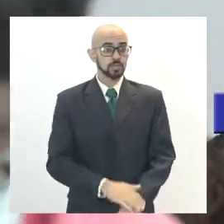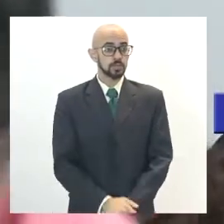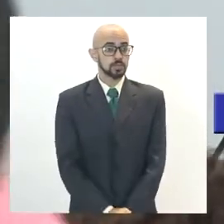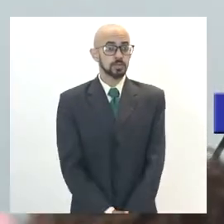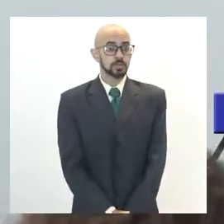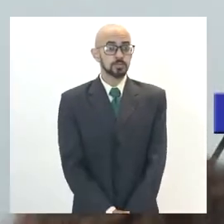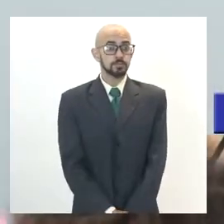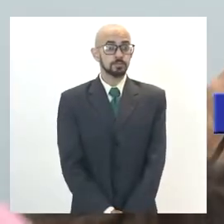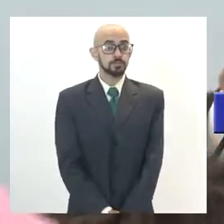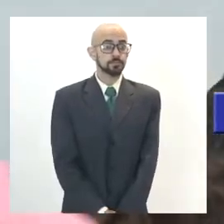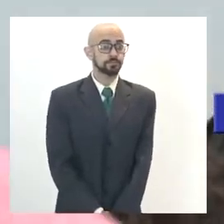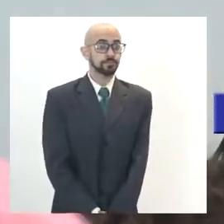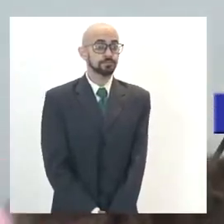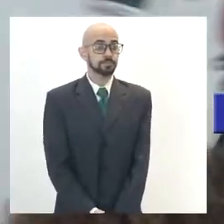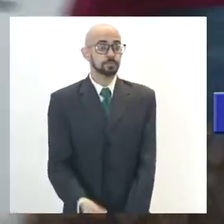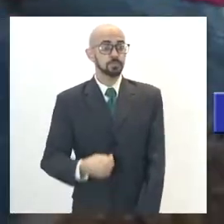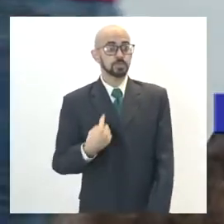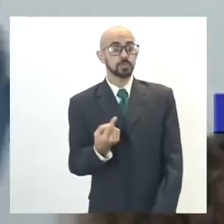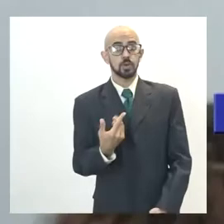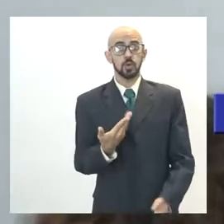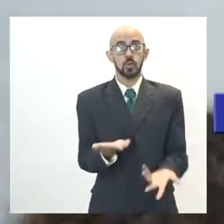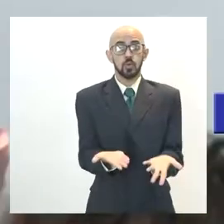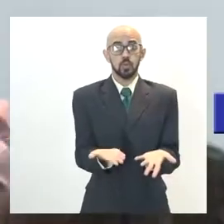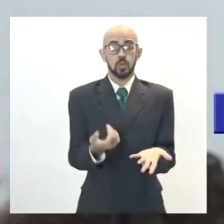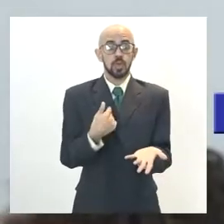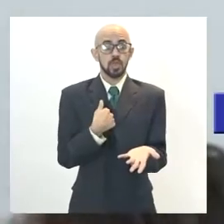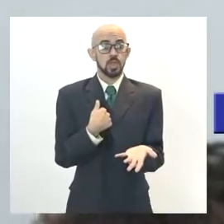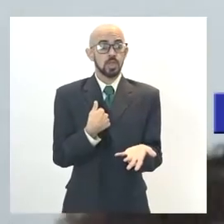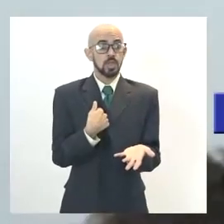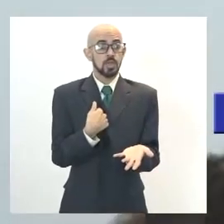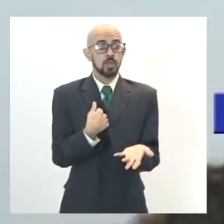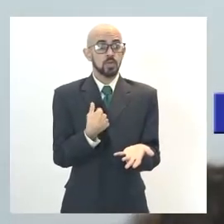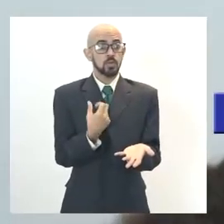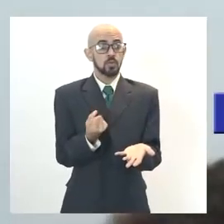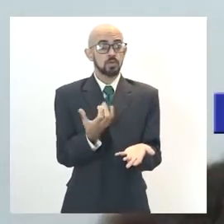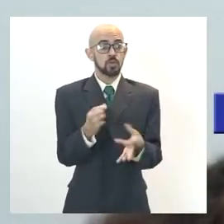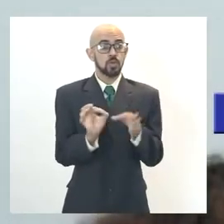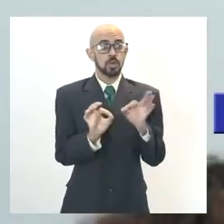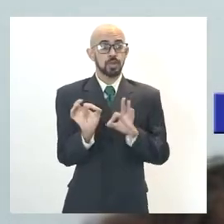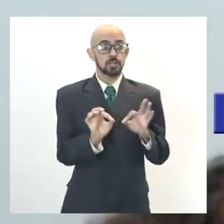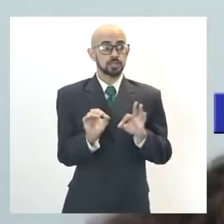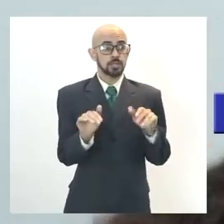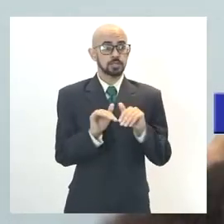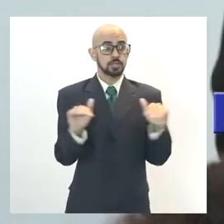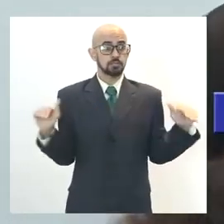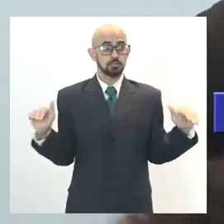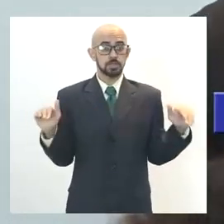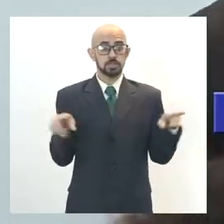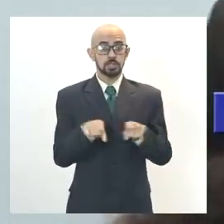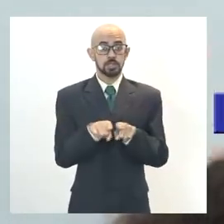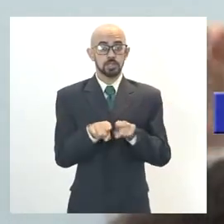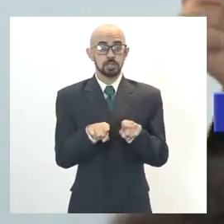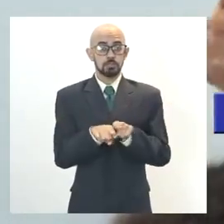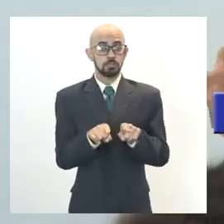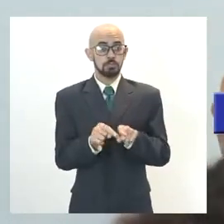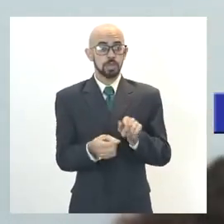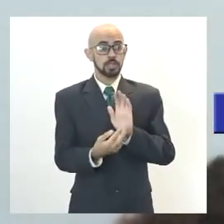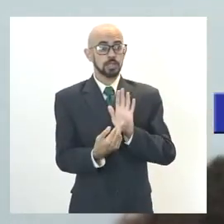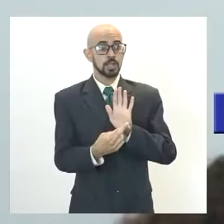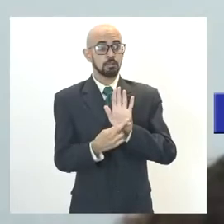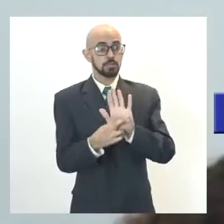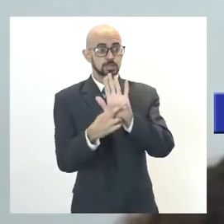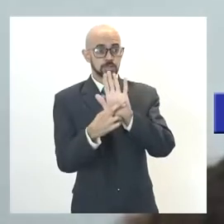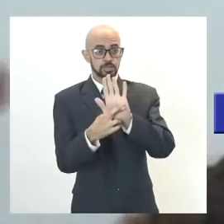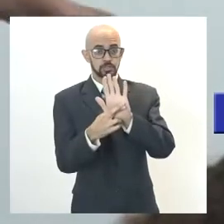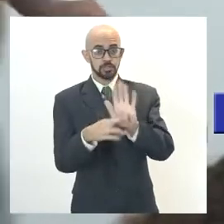eu trouxe e gestão a organizar essa mesma também trazer representantes da Polícia Civil